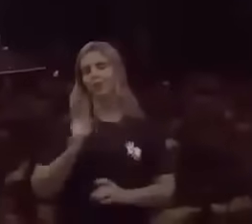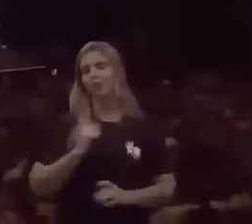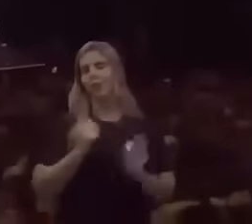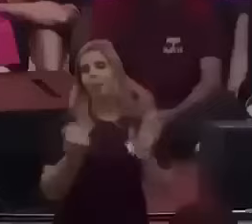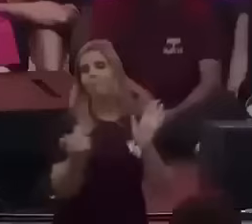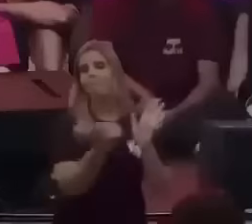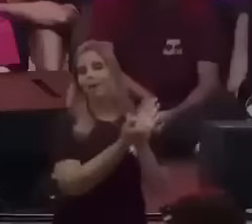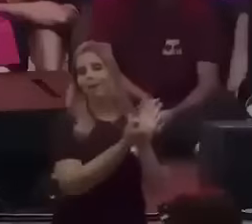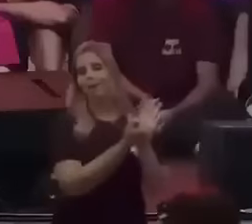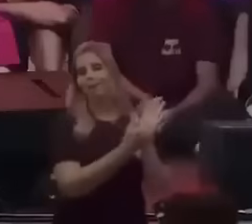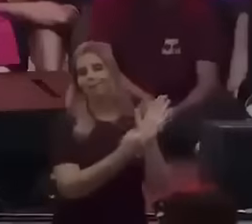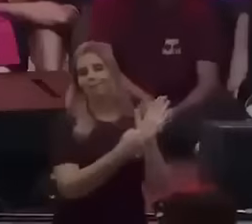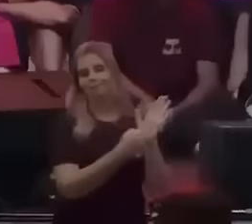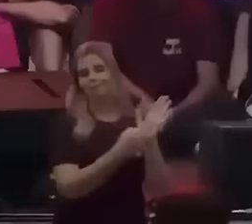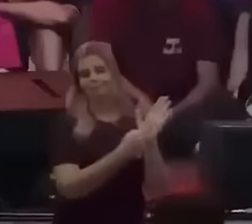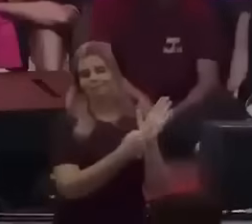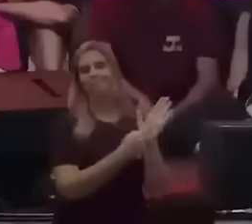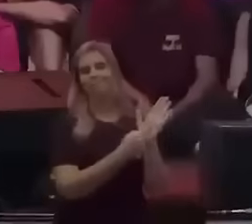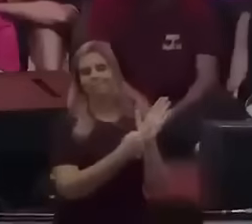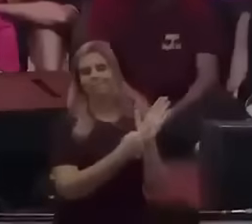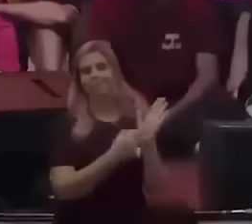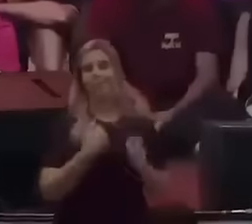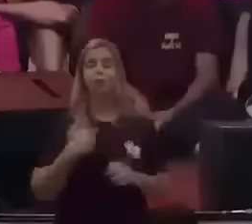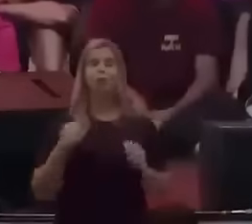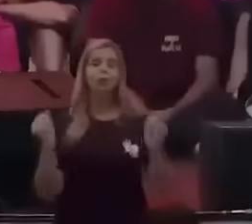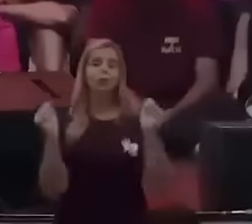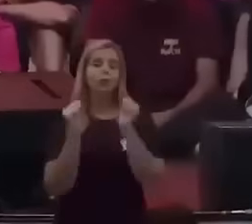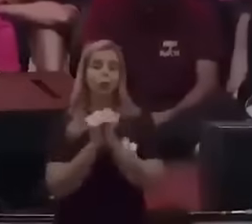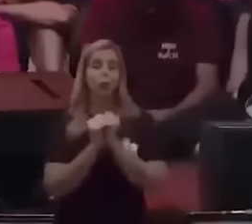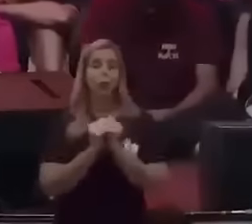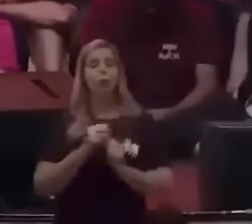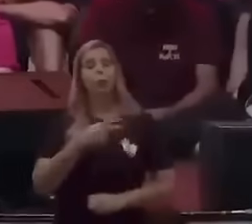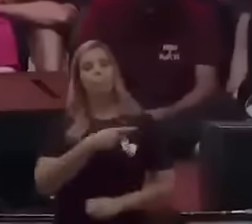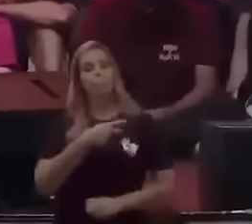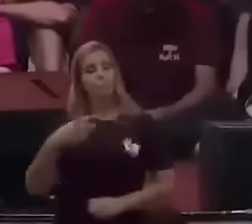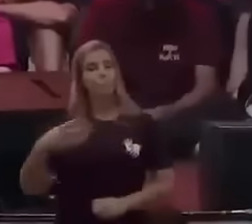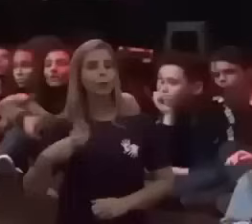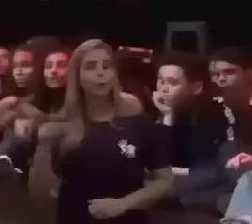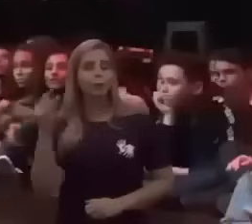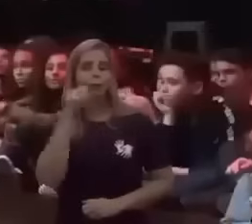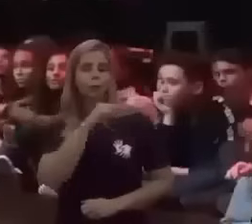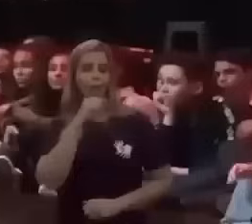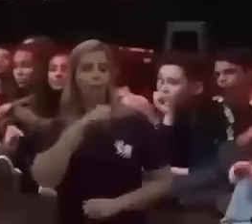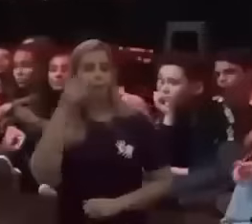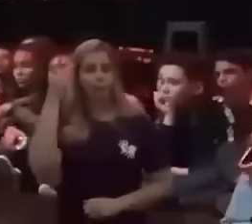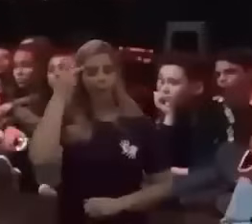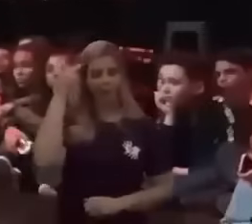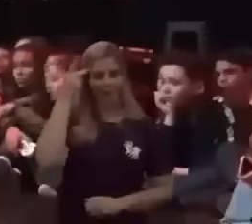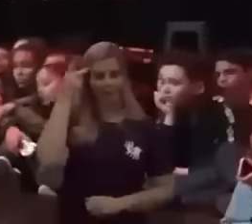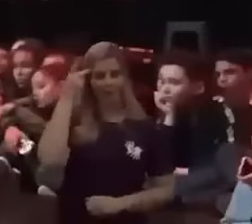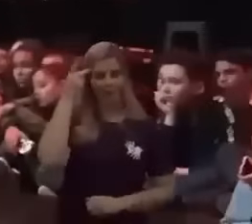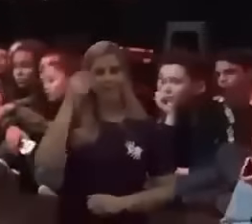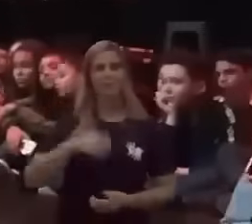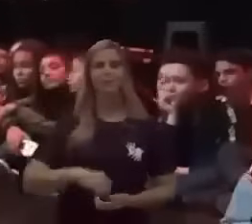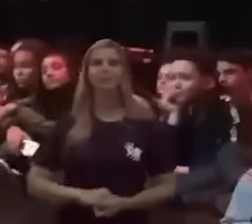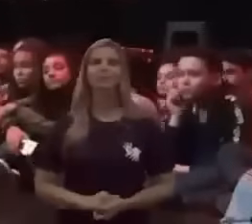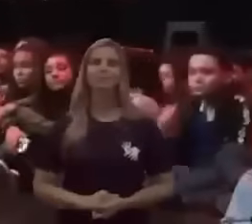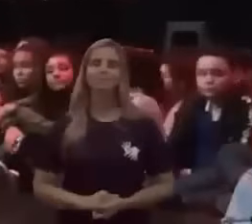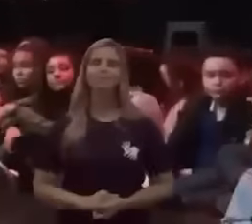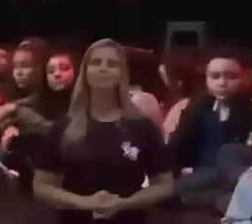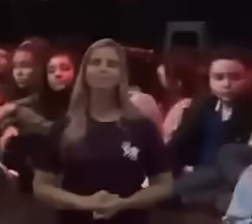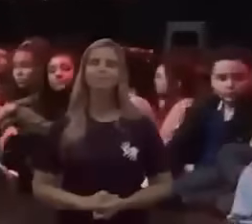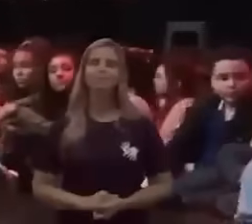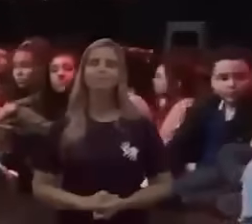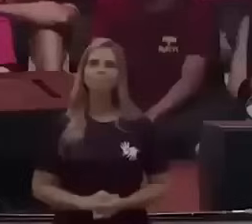Eu estava, pastor Felipe, lá em Campinas, visitando o pastor Aguiar Valvassouras, um querido pastor, um homem